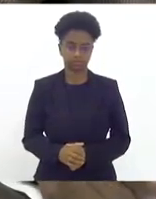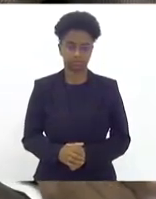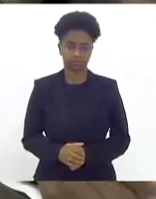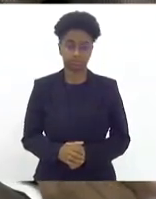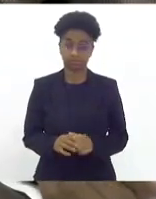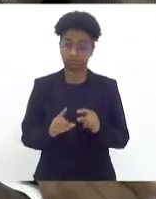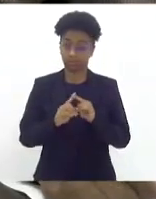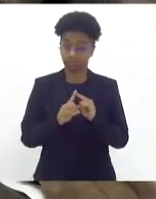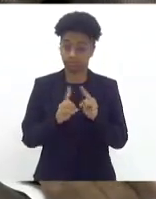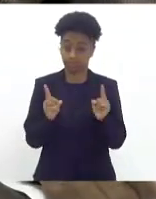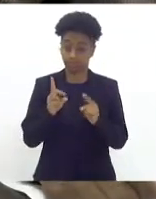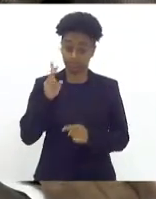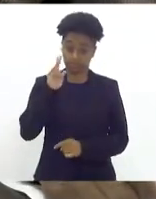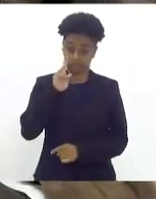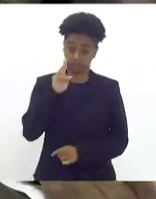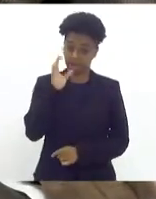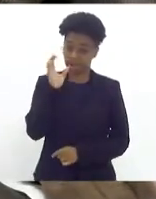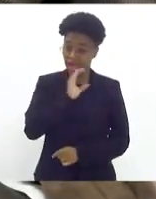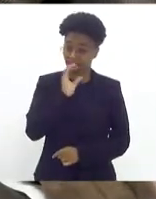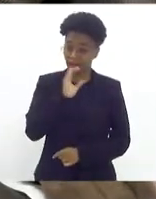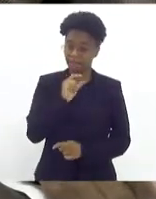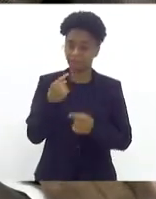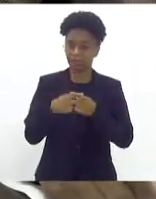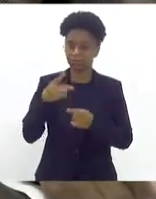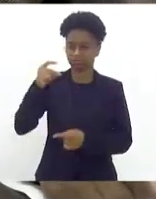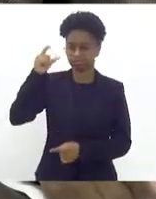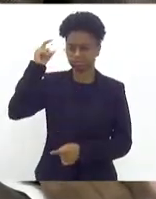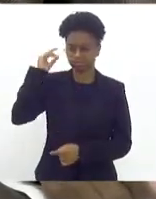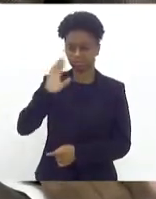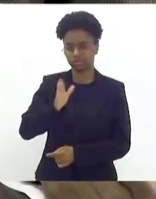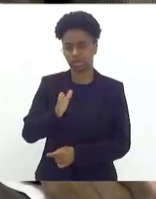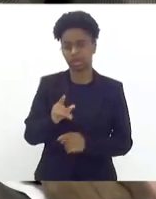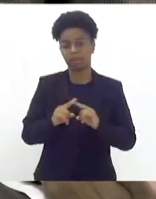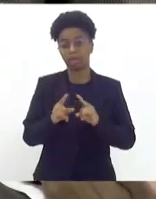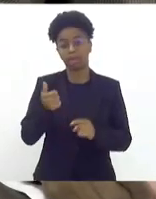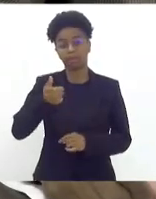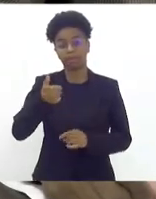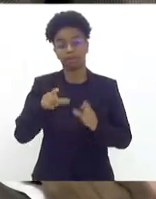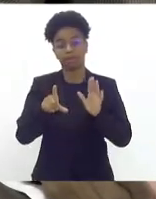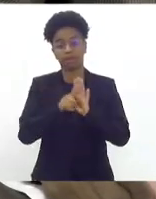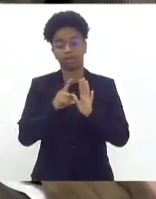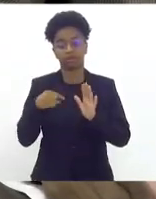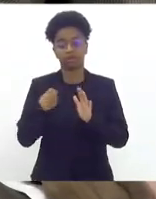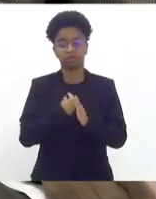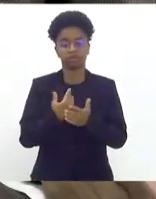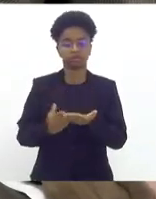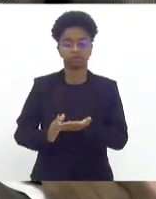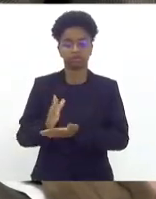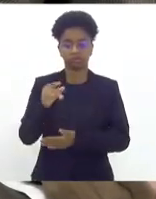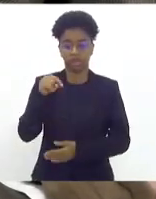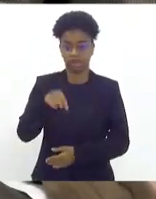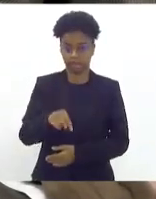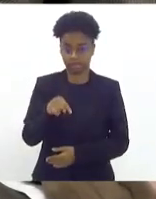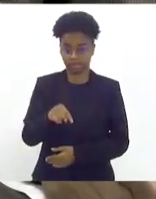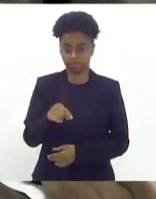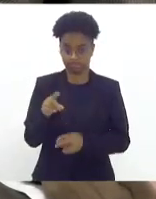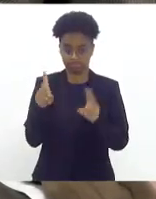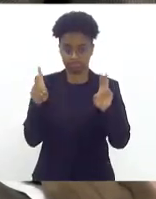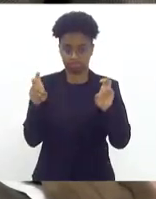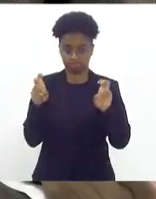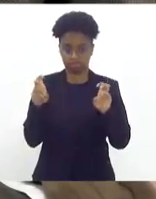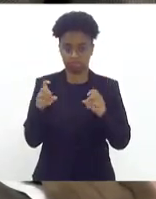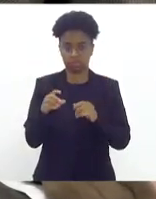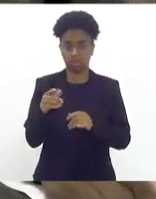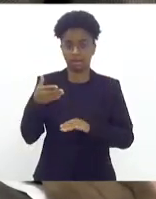Só lembrando rapidamente, porque são coisas antigas, a primeira lei que nós aprovamos nesse sentido, da participação